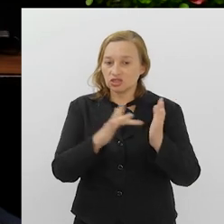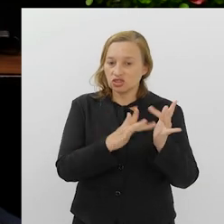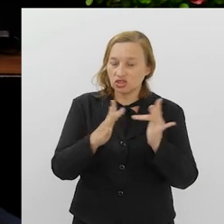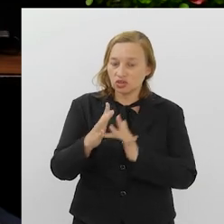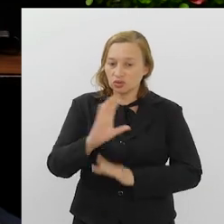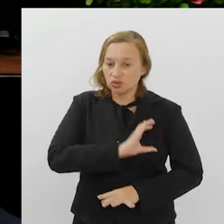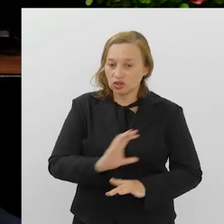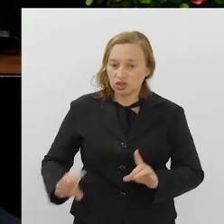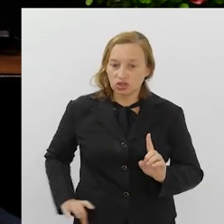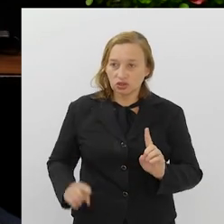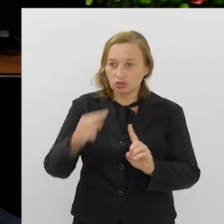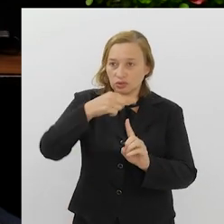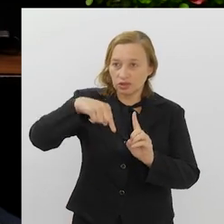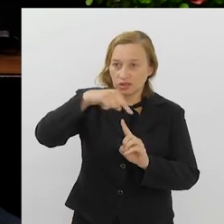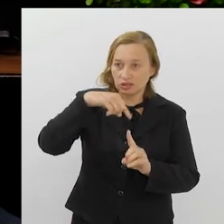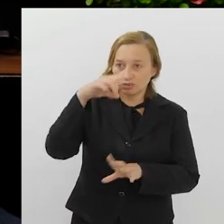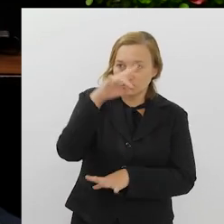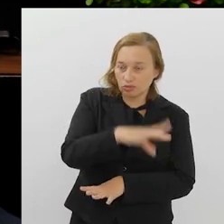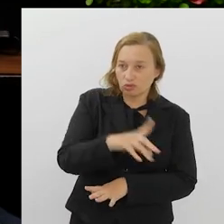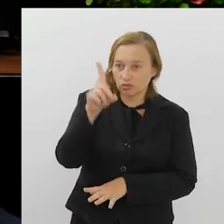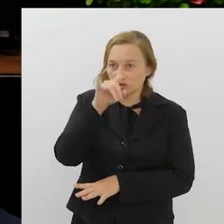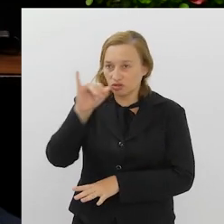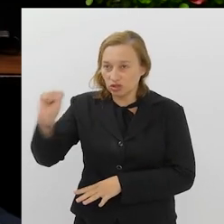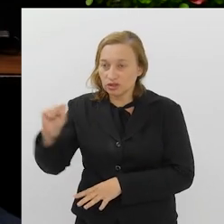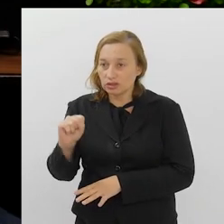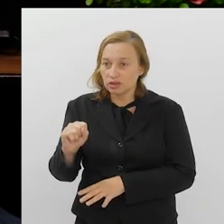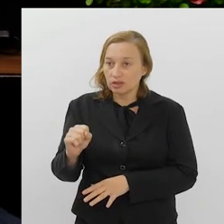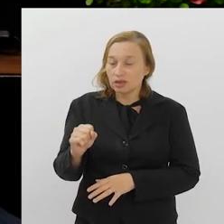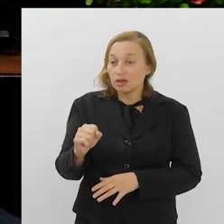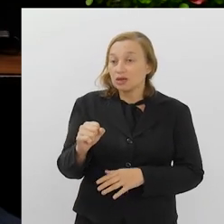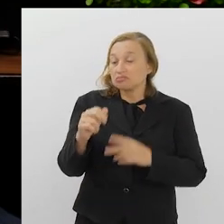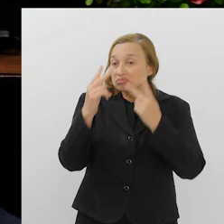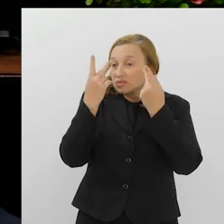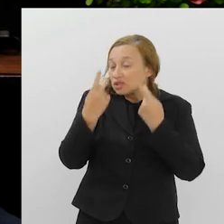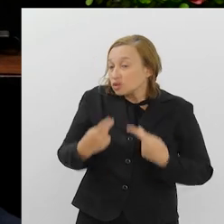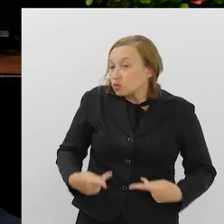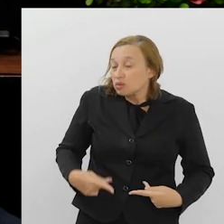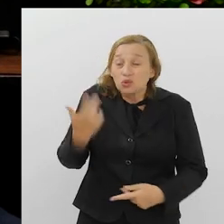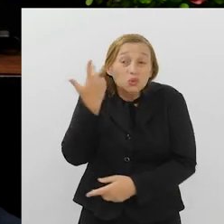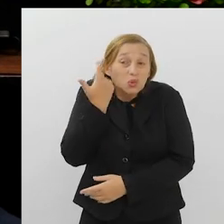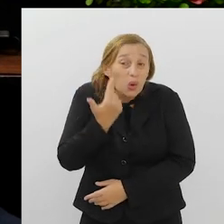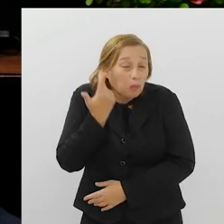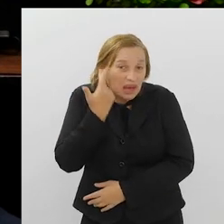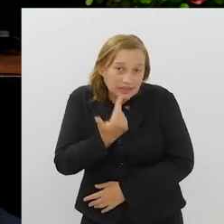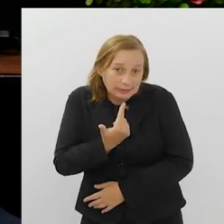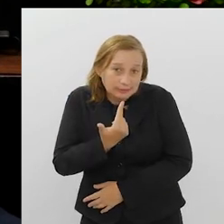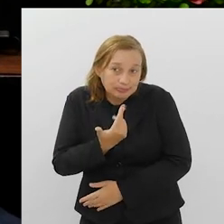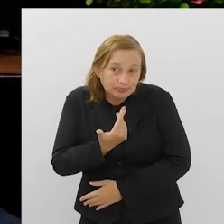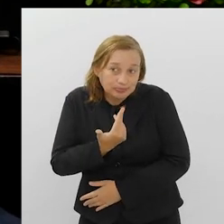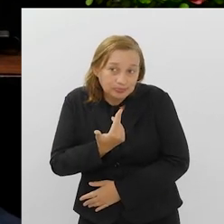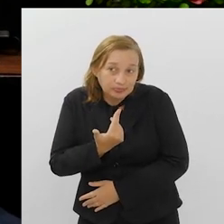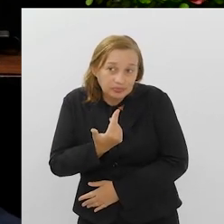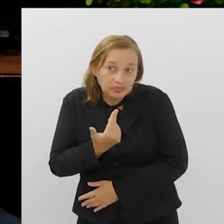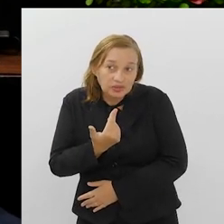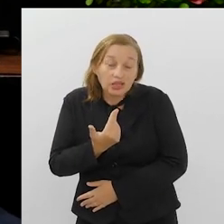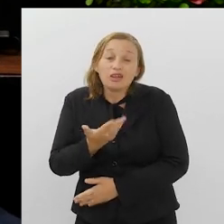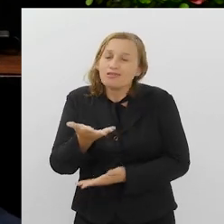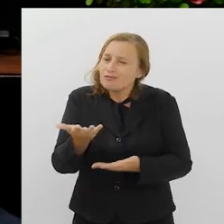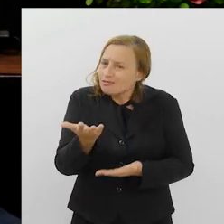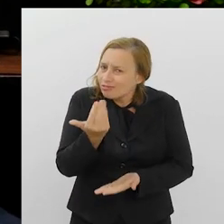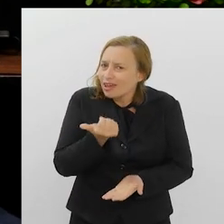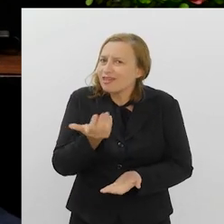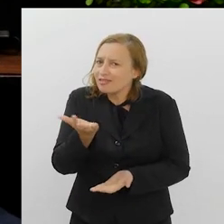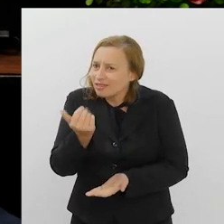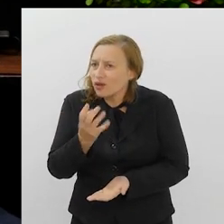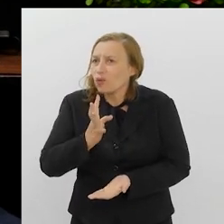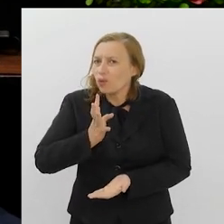igreja de Jesus Cristo eh dos Santos dos Últimos Dias eh somos pessoas comuns né